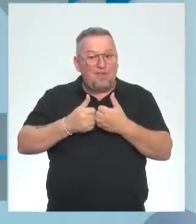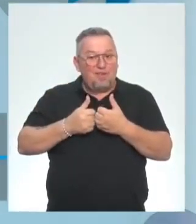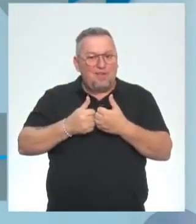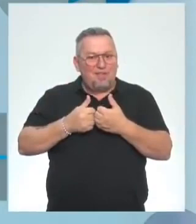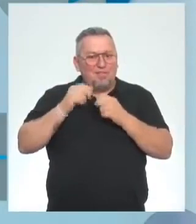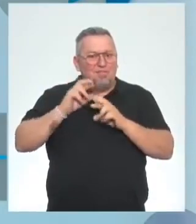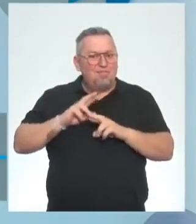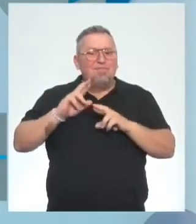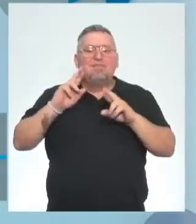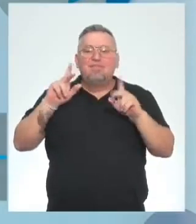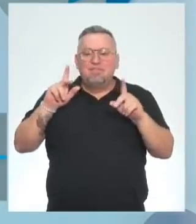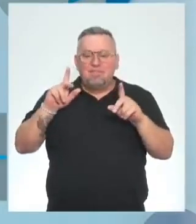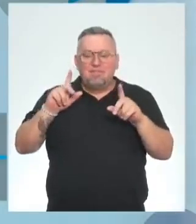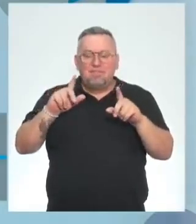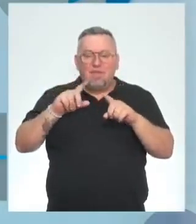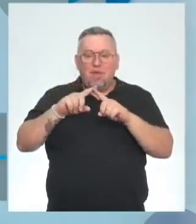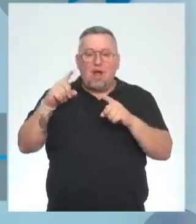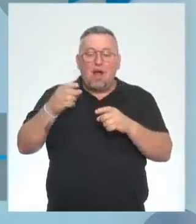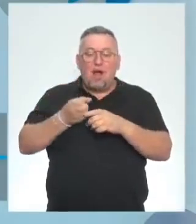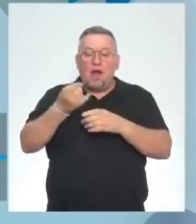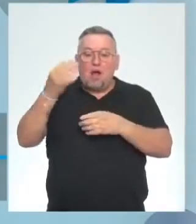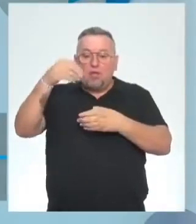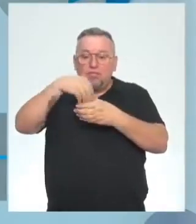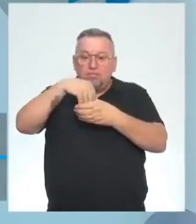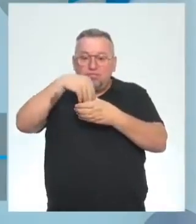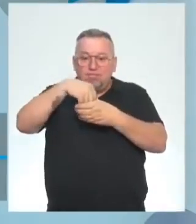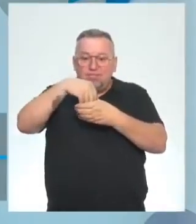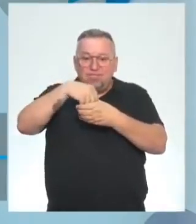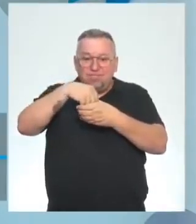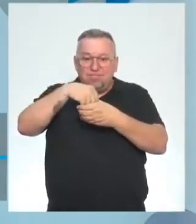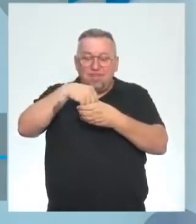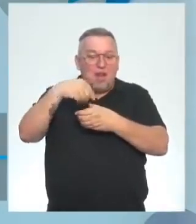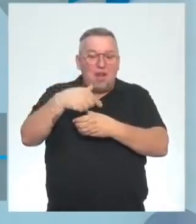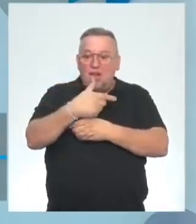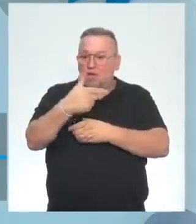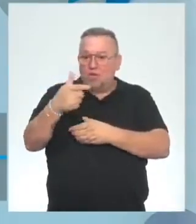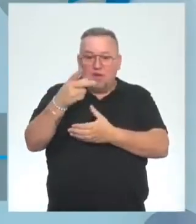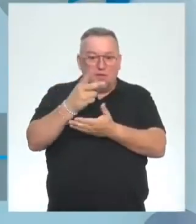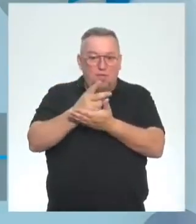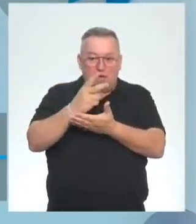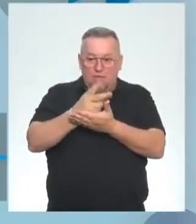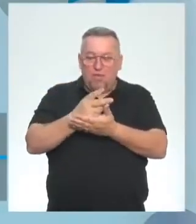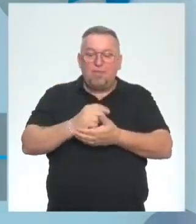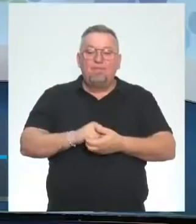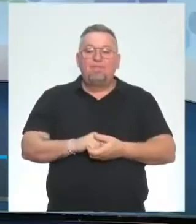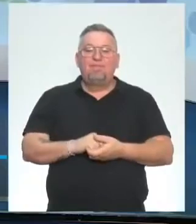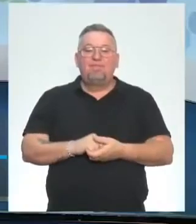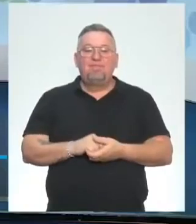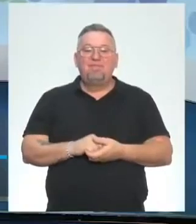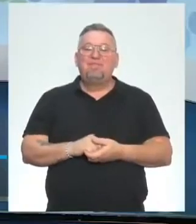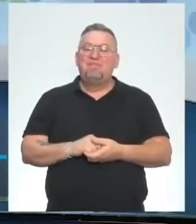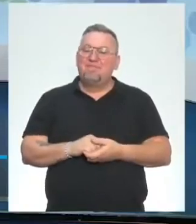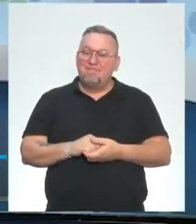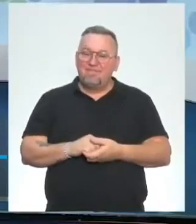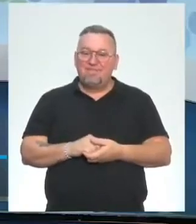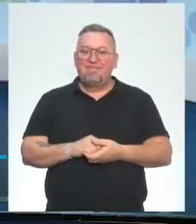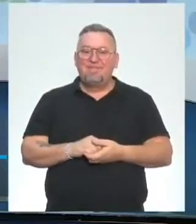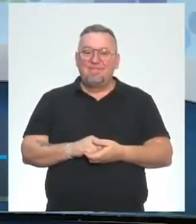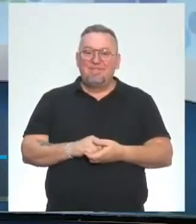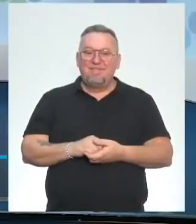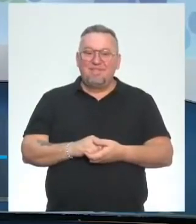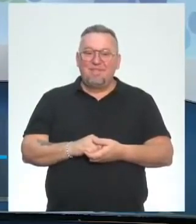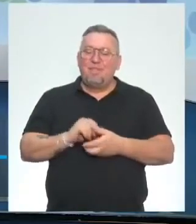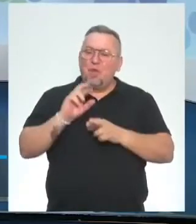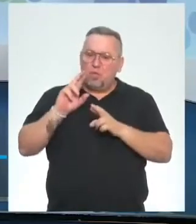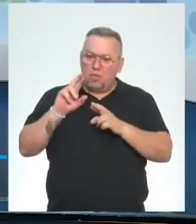completamente diferente a massa, né? A massa que envolve ali, ele não tem a mesma relação. Show. Curti muito. Beleza? Legal. Eu